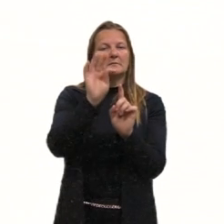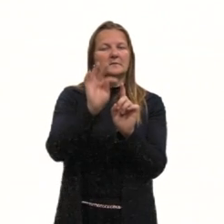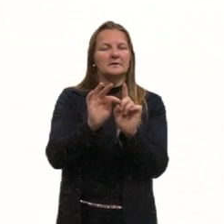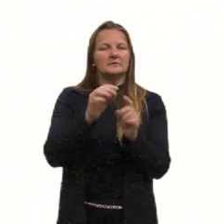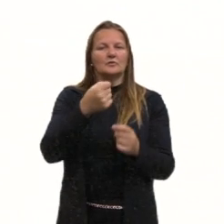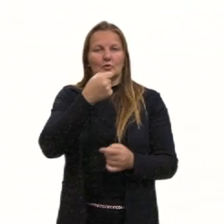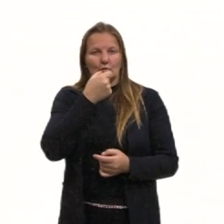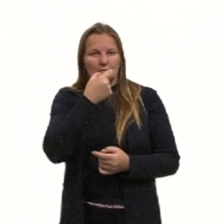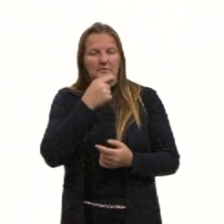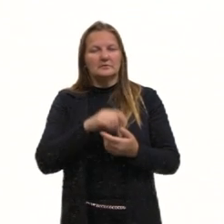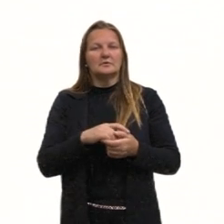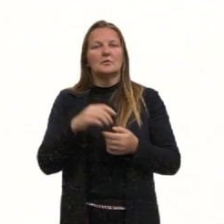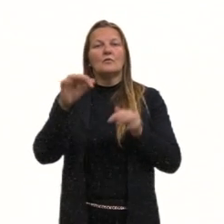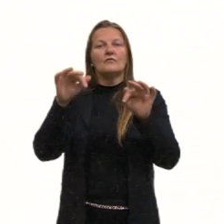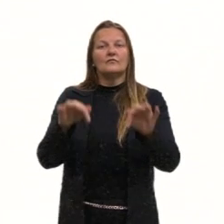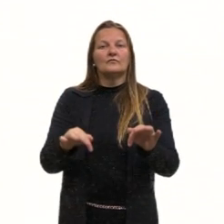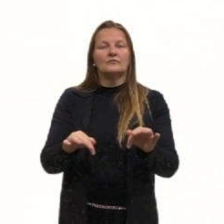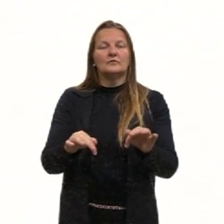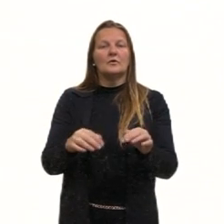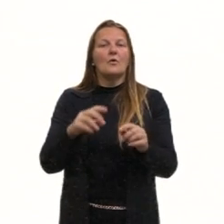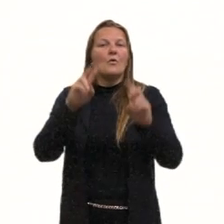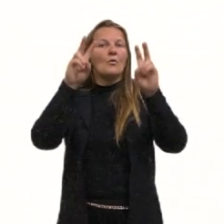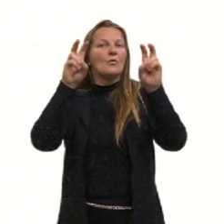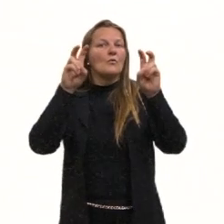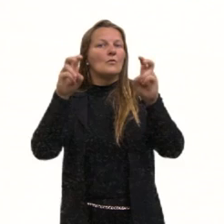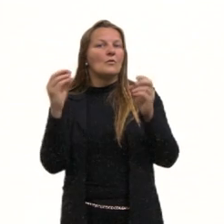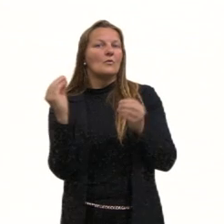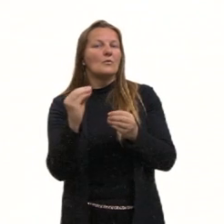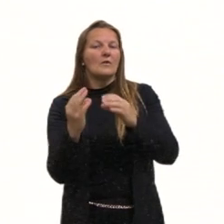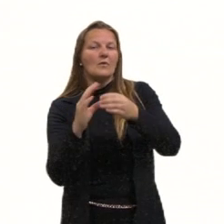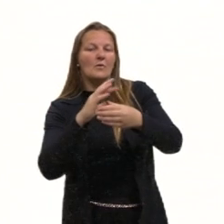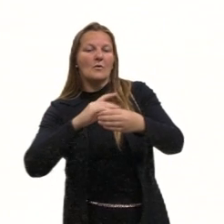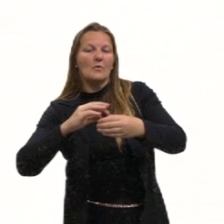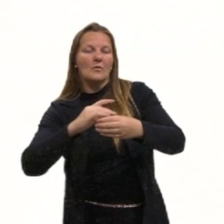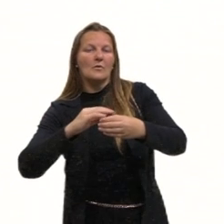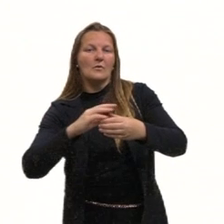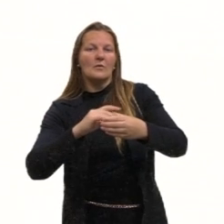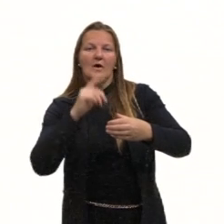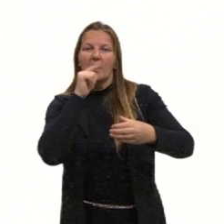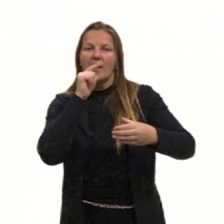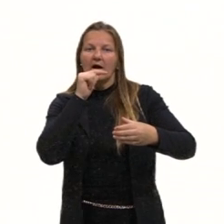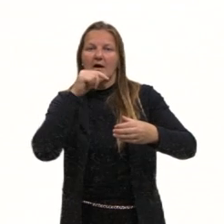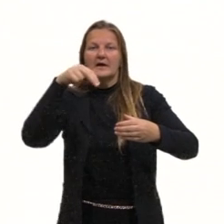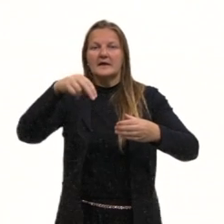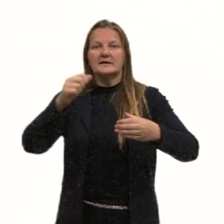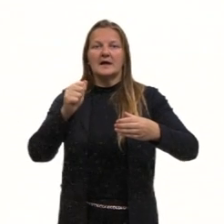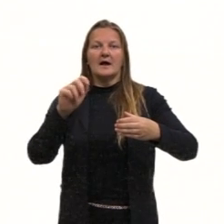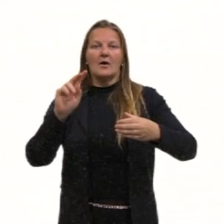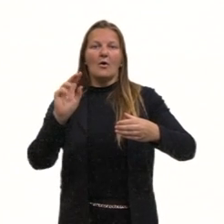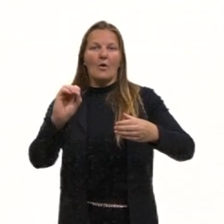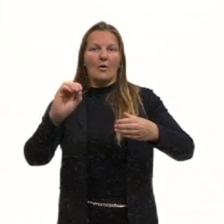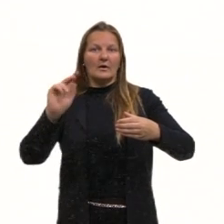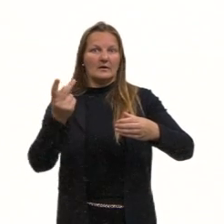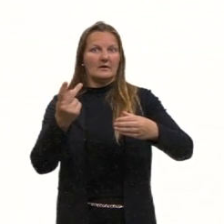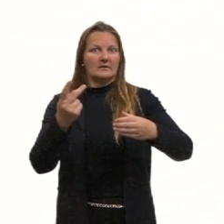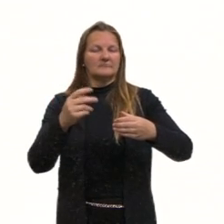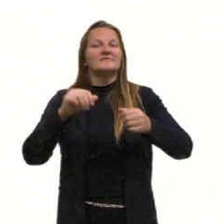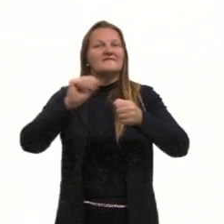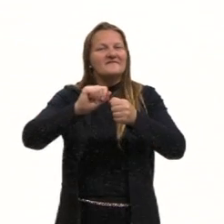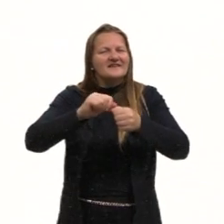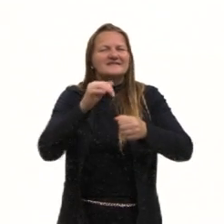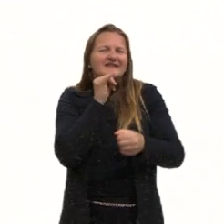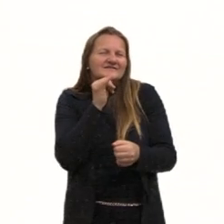e por fim a titulação com solução aquosa de naoh após a realização